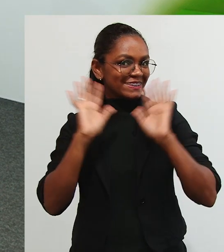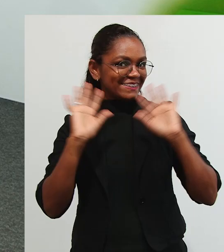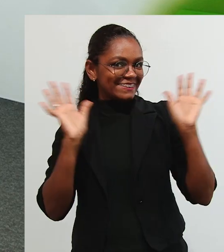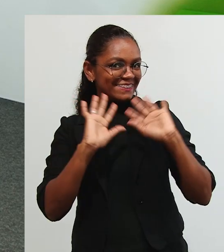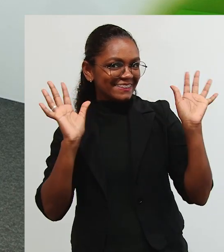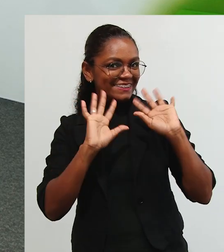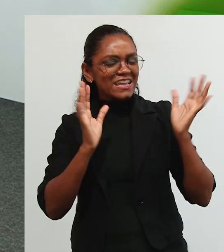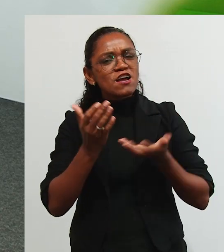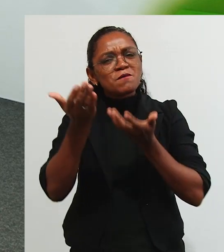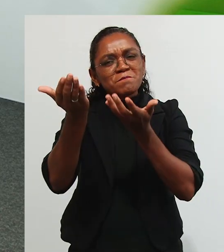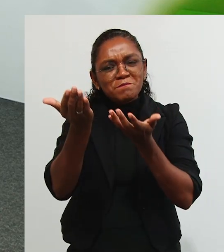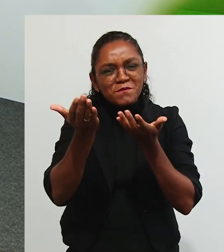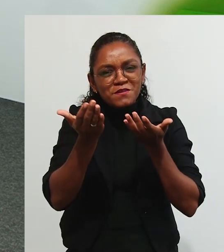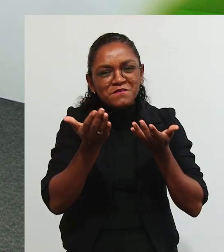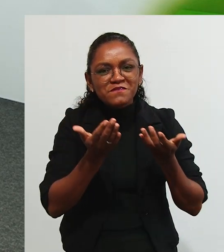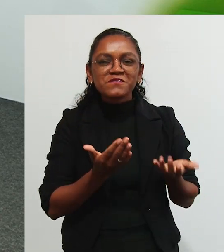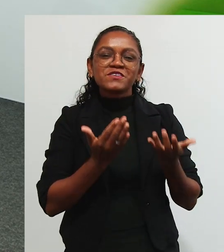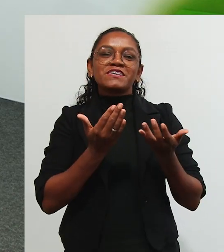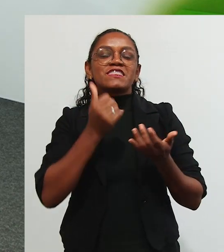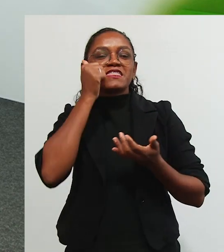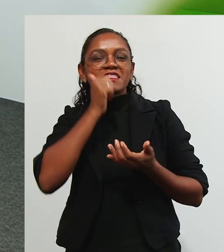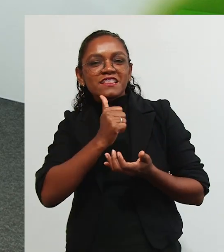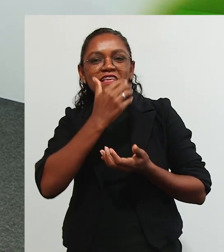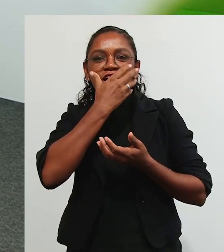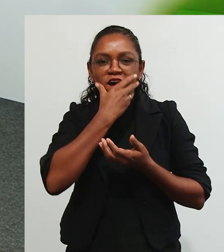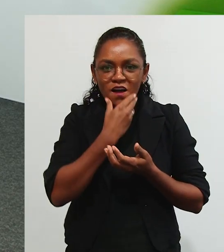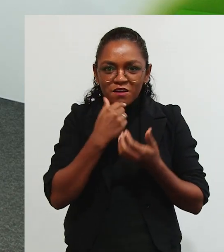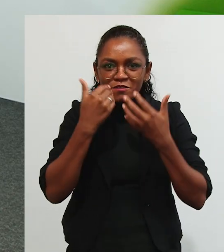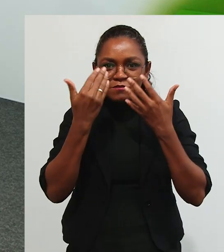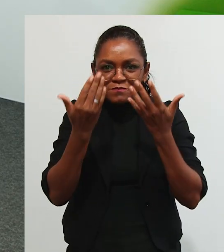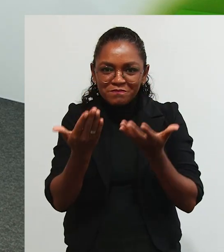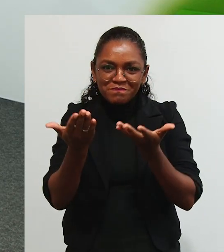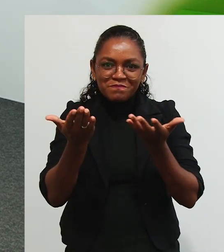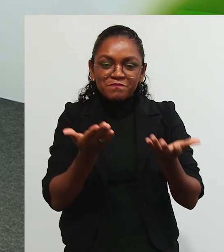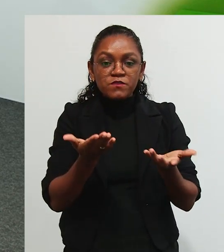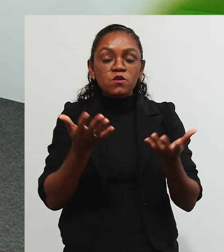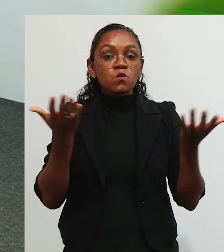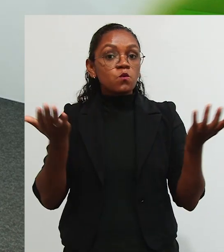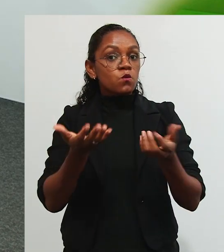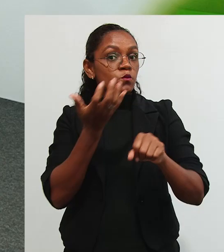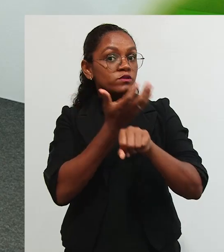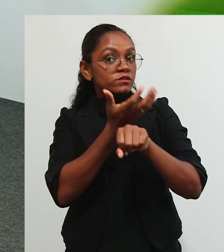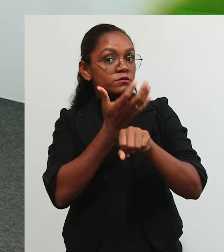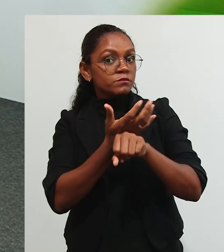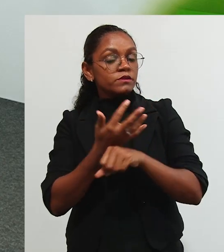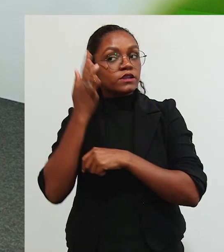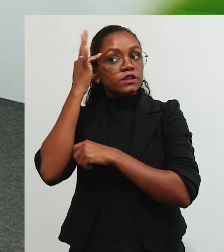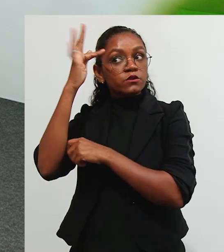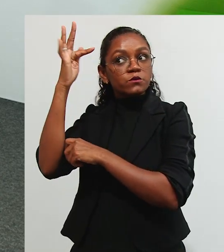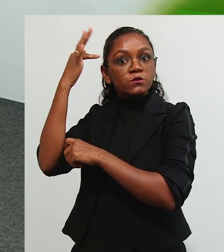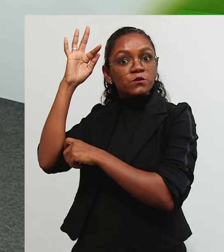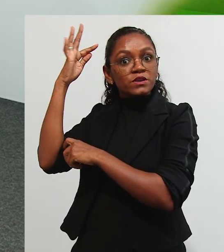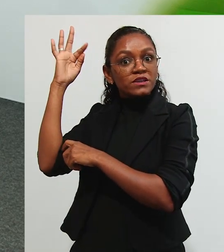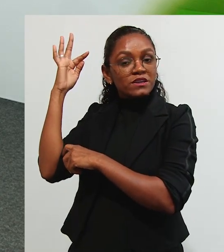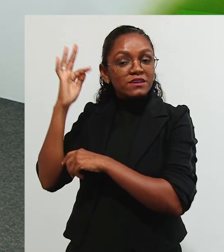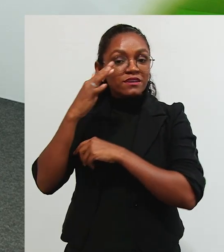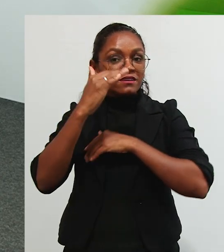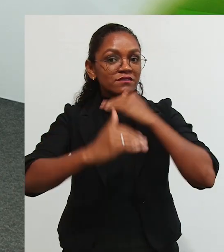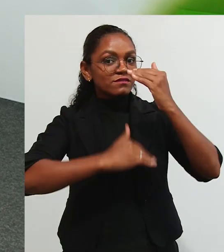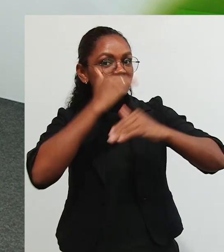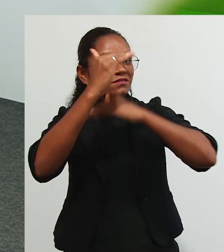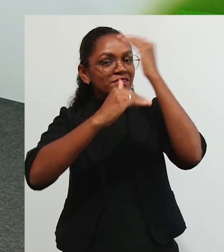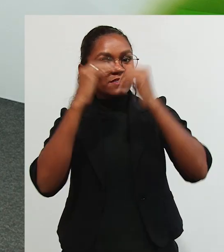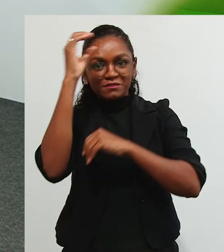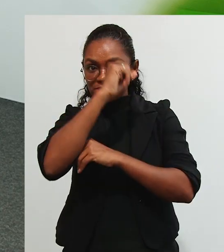Olá, seja bem-vindo, seja bem-vinda à nossa disciplina Teorias do Desenvolvimento e da Aprendizagem e Contextos Educativos